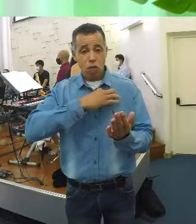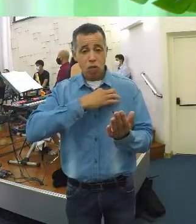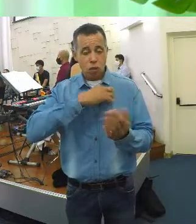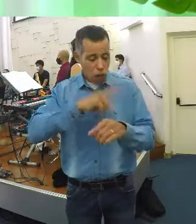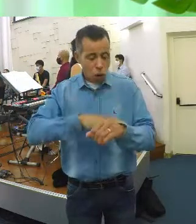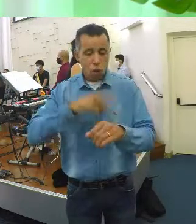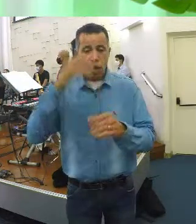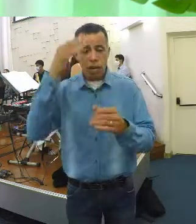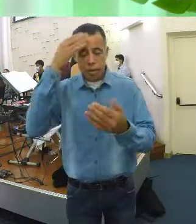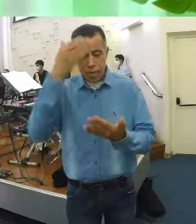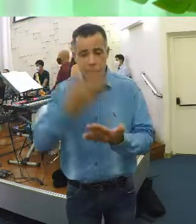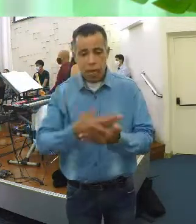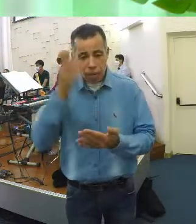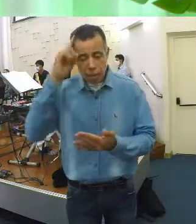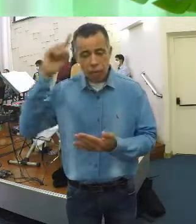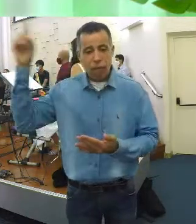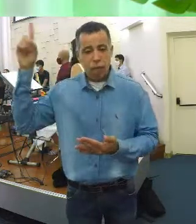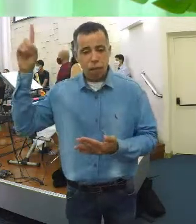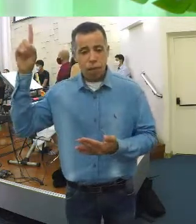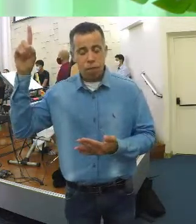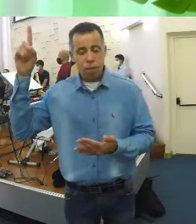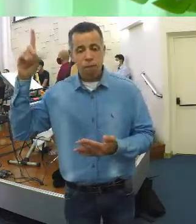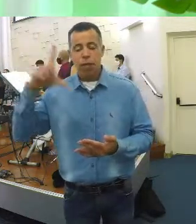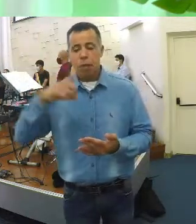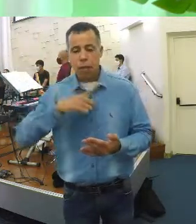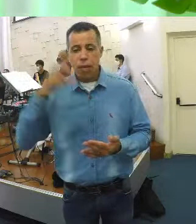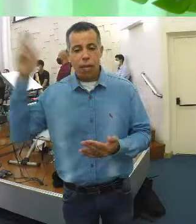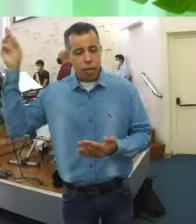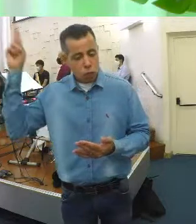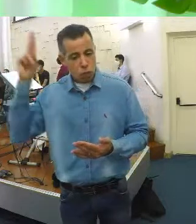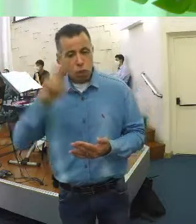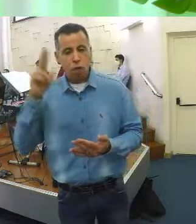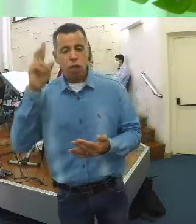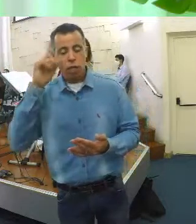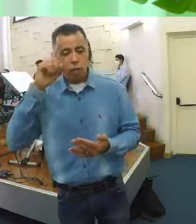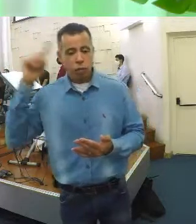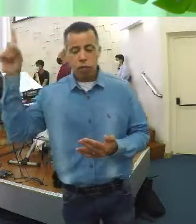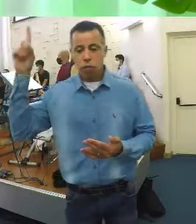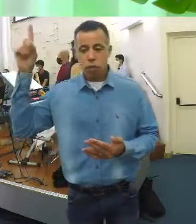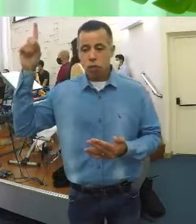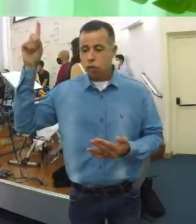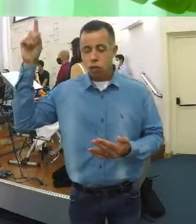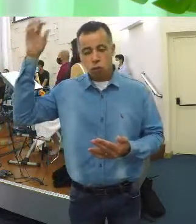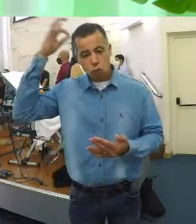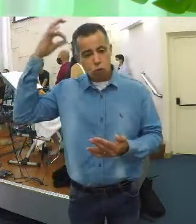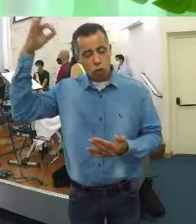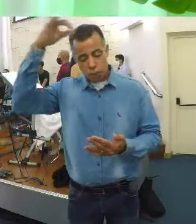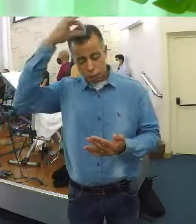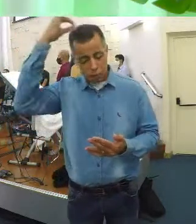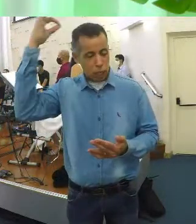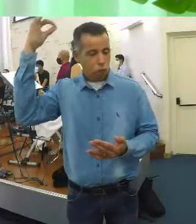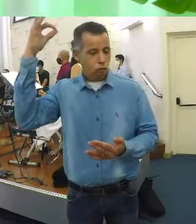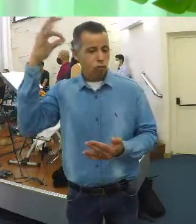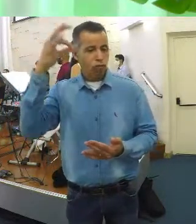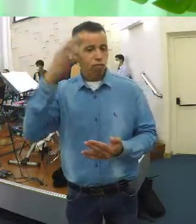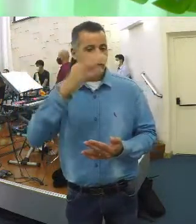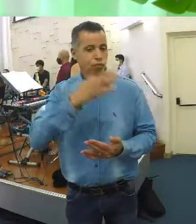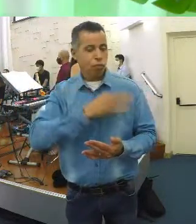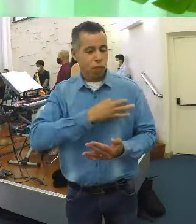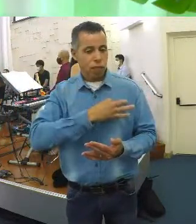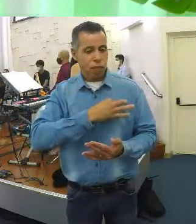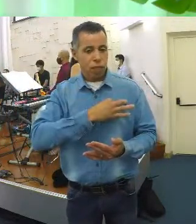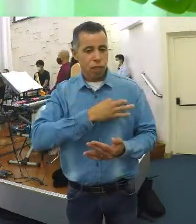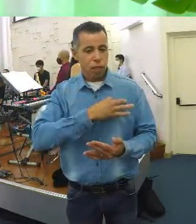genuína no Senhor Jesus Cristo tem como resposta de Deus o envio do seu Espírito, que foi prometido aos que nele